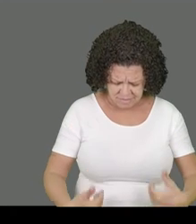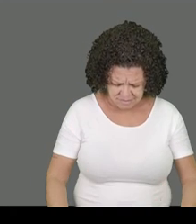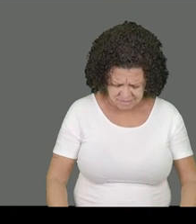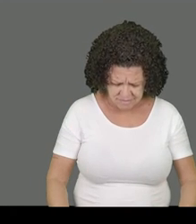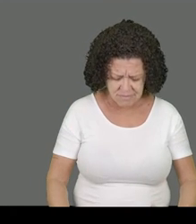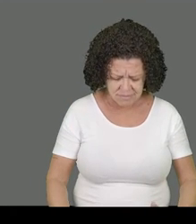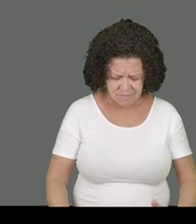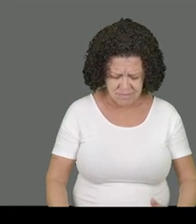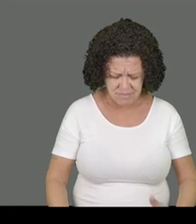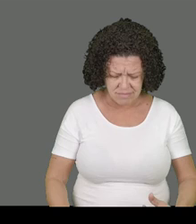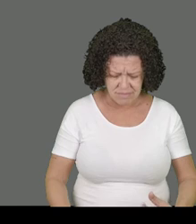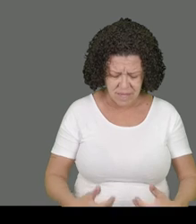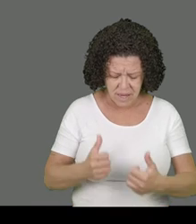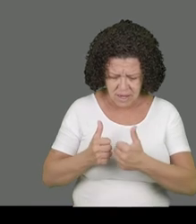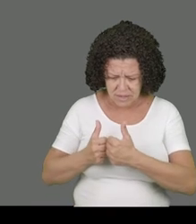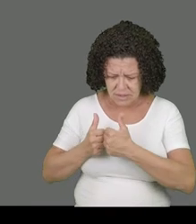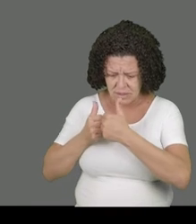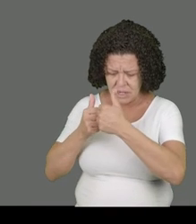que sou,